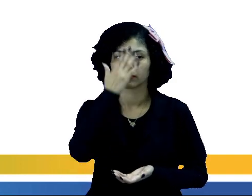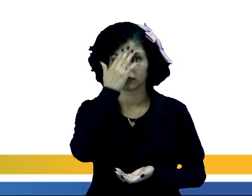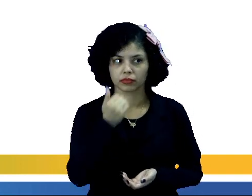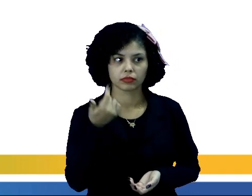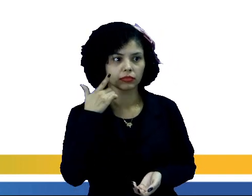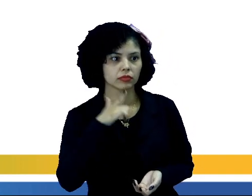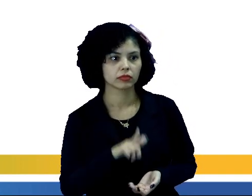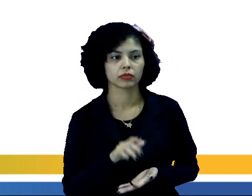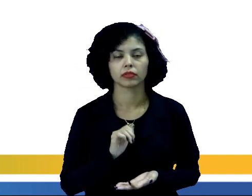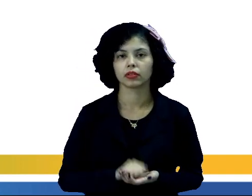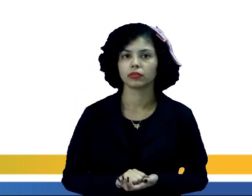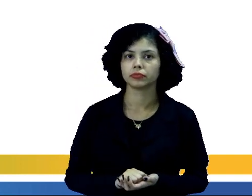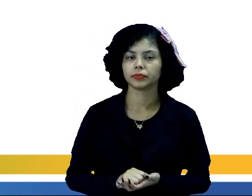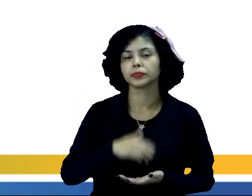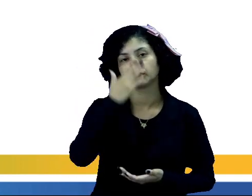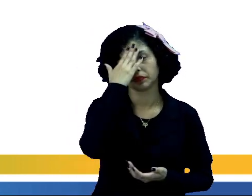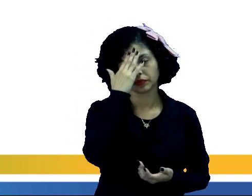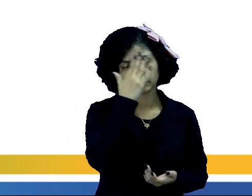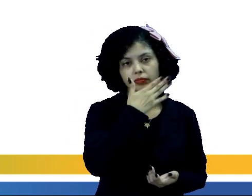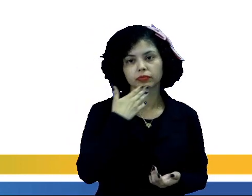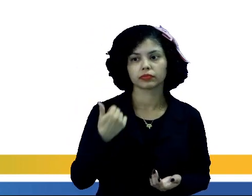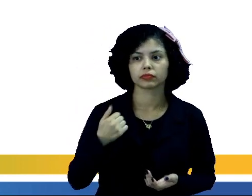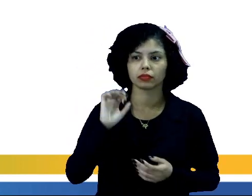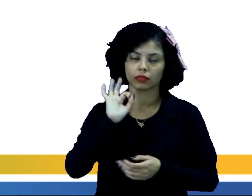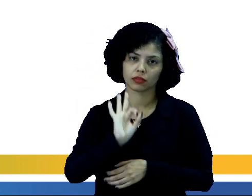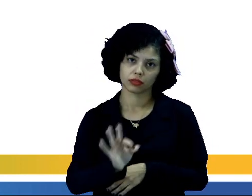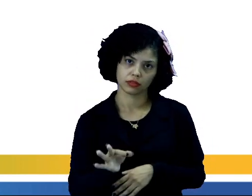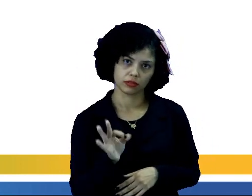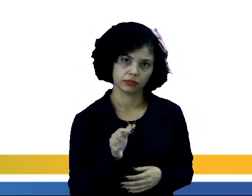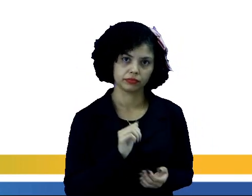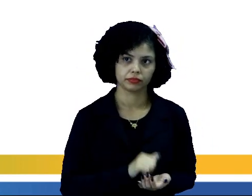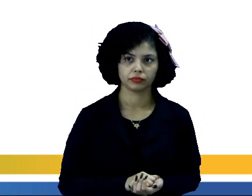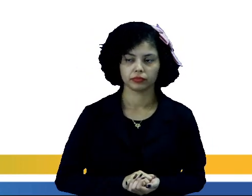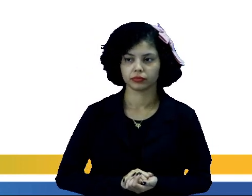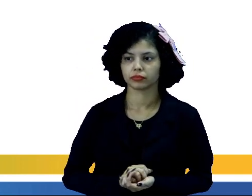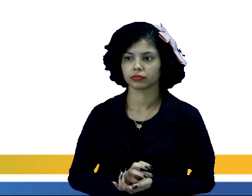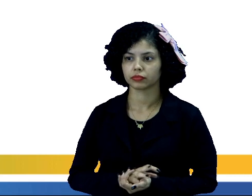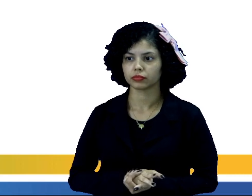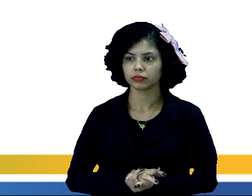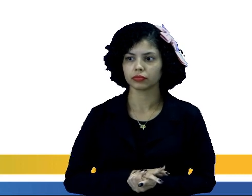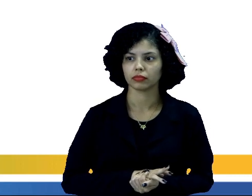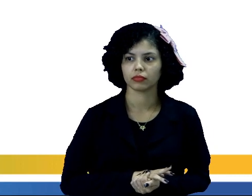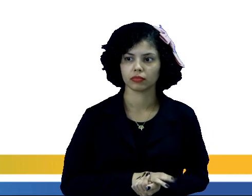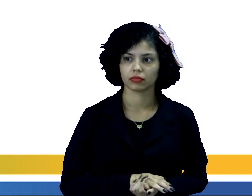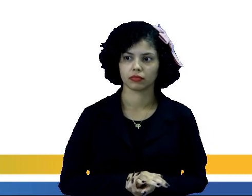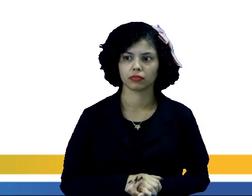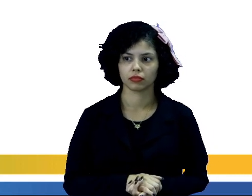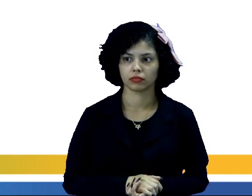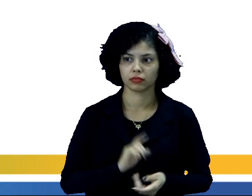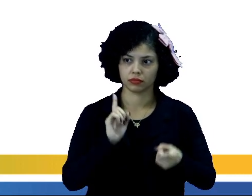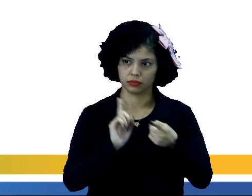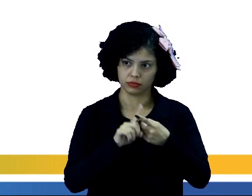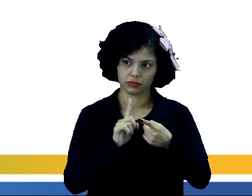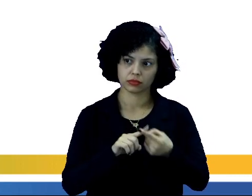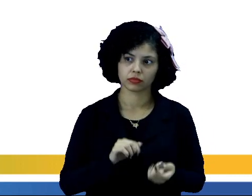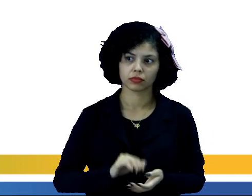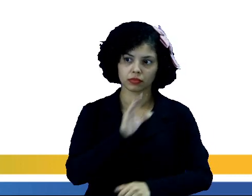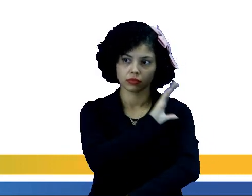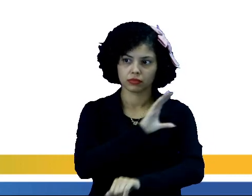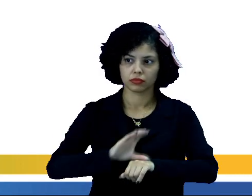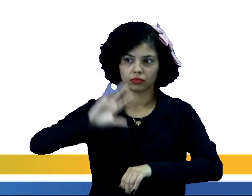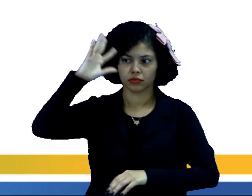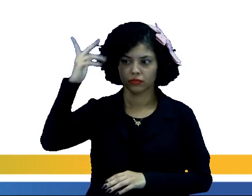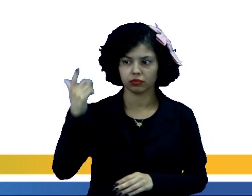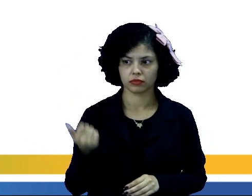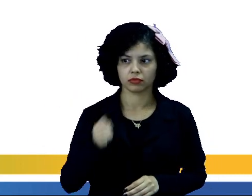se vocês conseguiram, né, compreender, entender direitinho a nossa aula de hoje. Primeira questão.